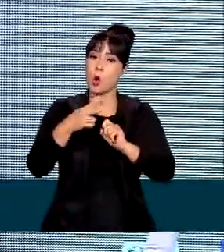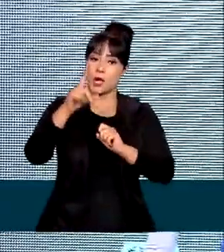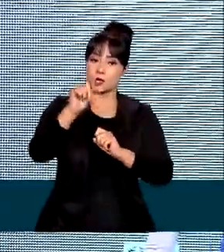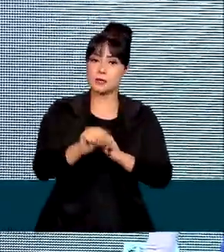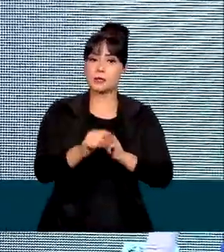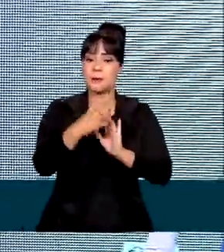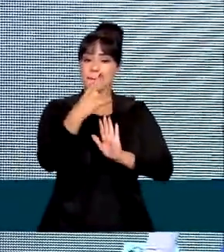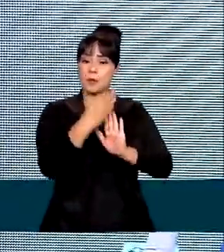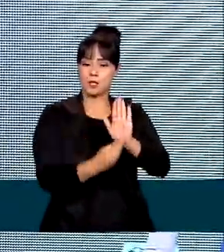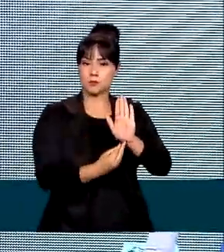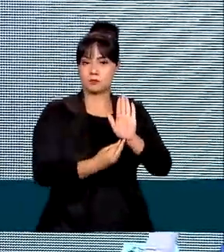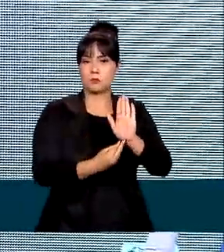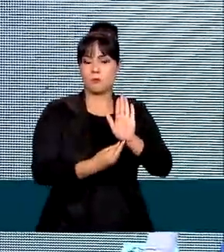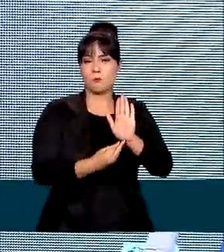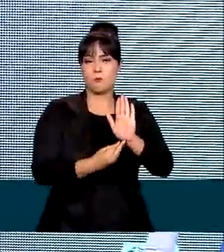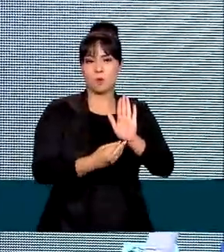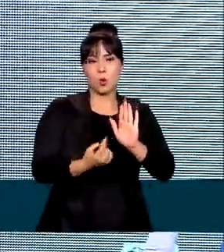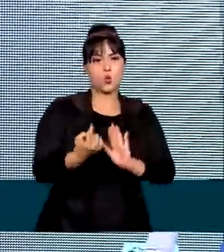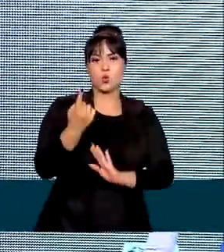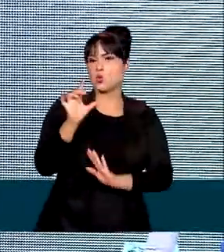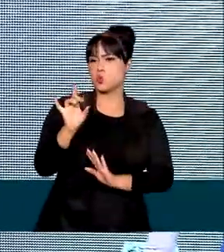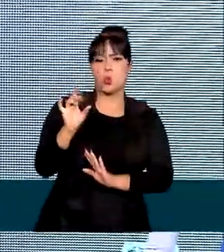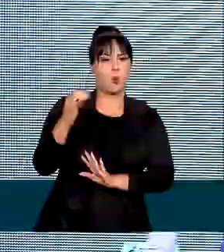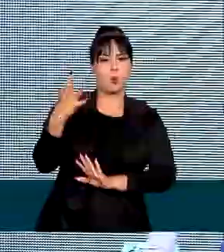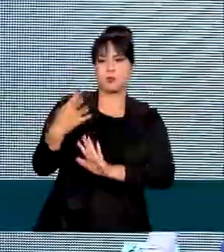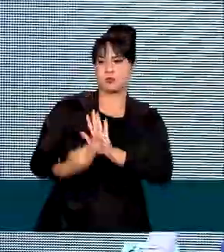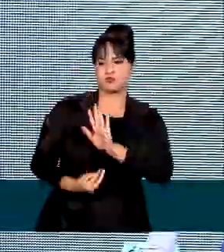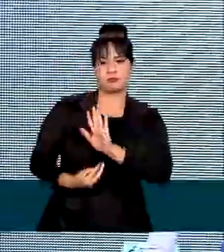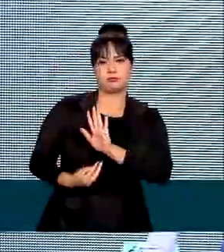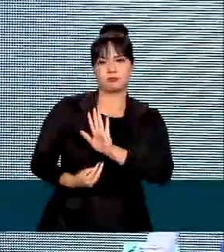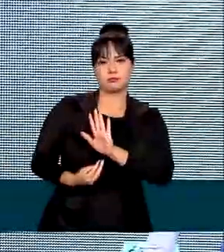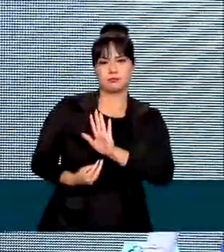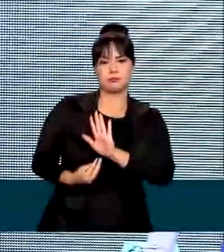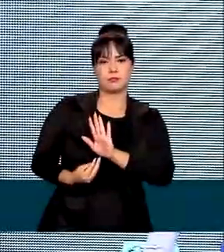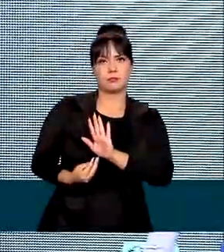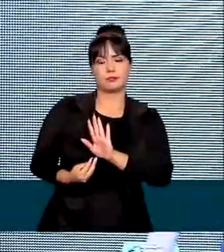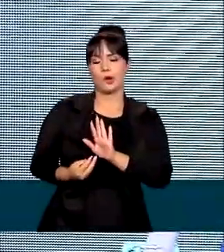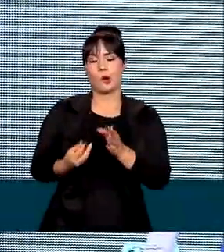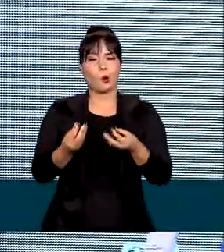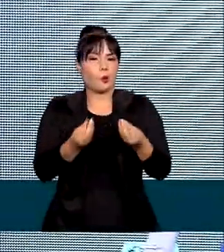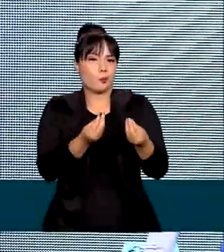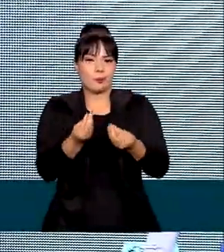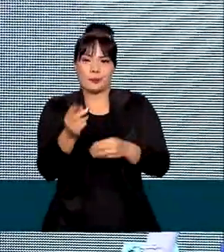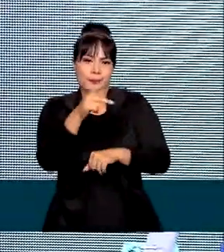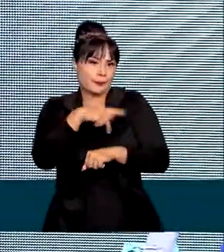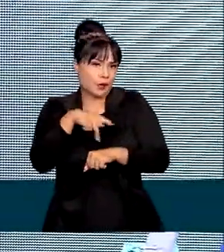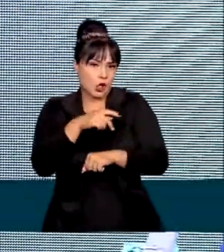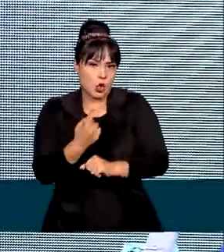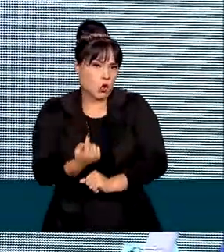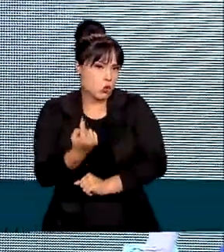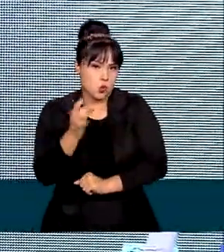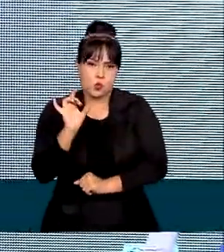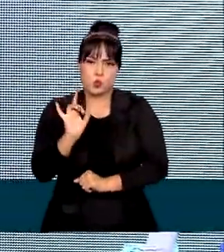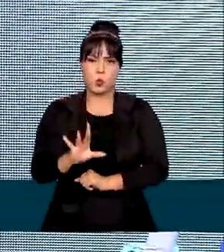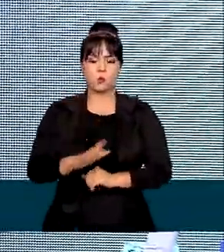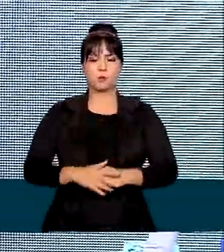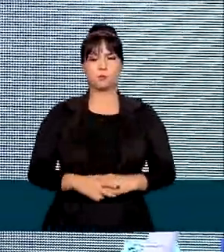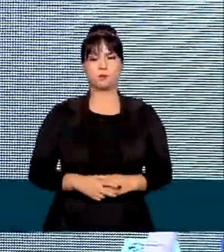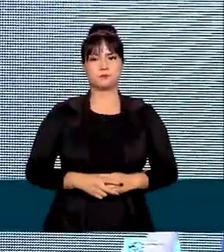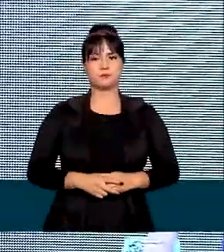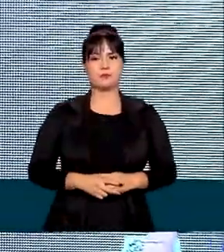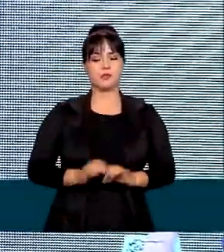modelos a um só modelo como se o país fosse um só